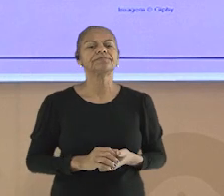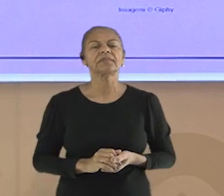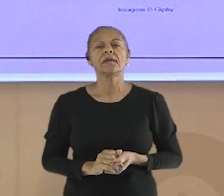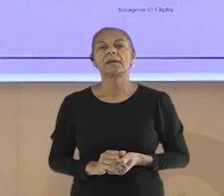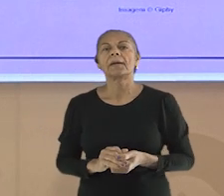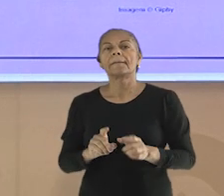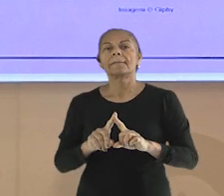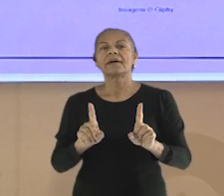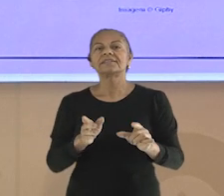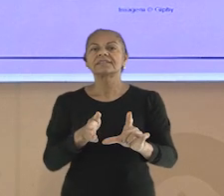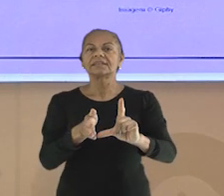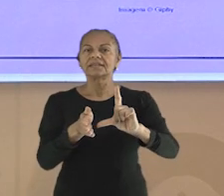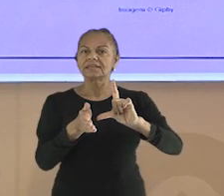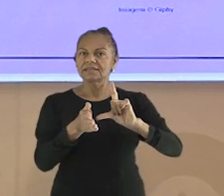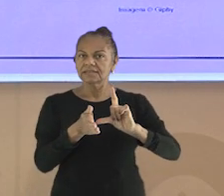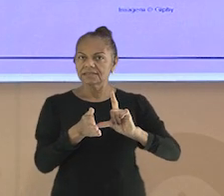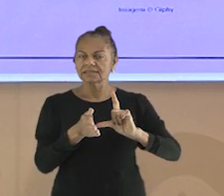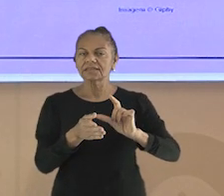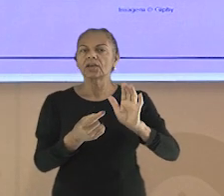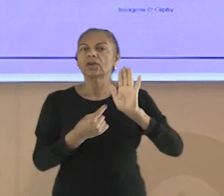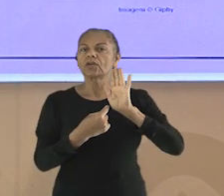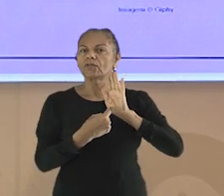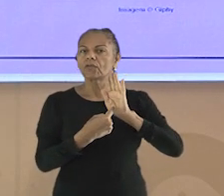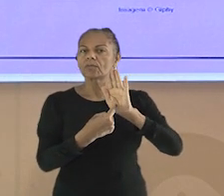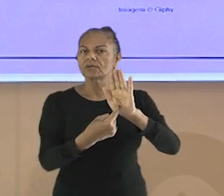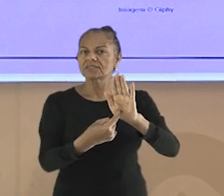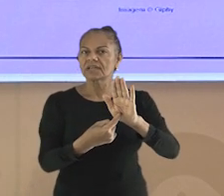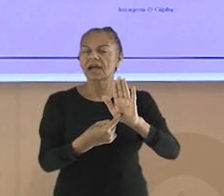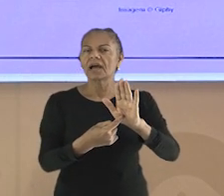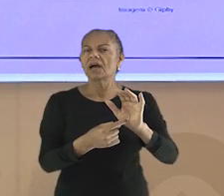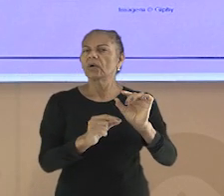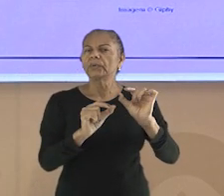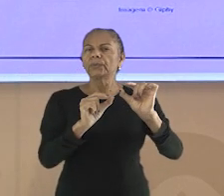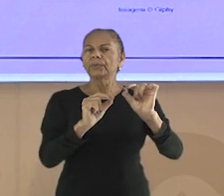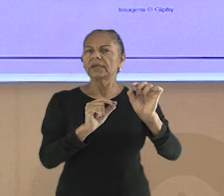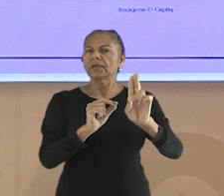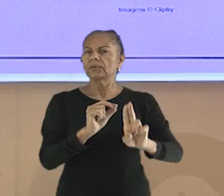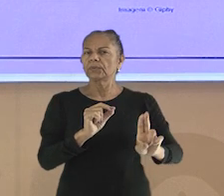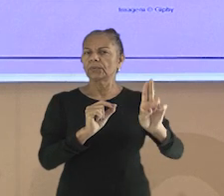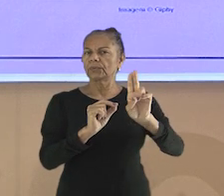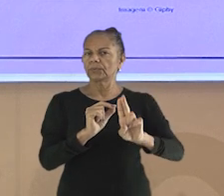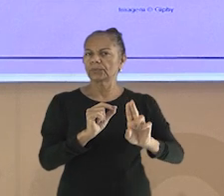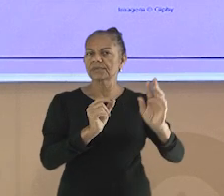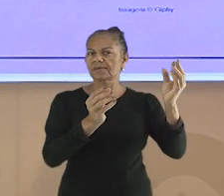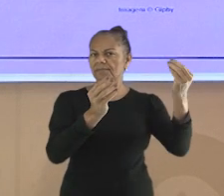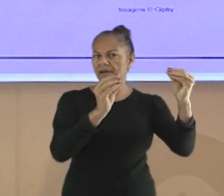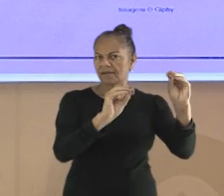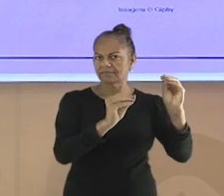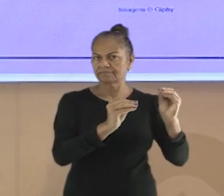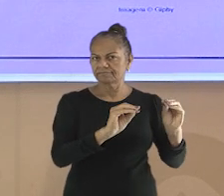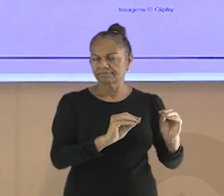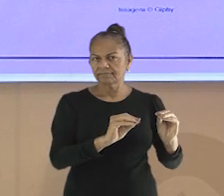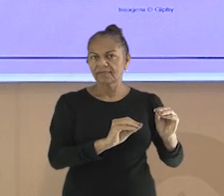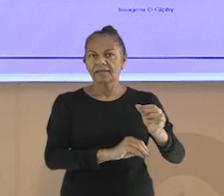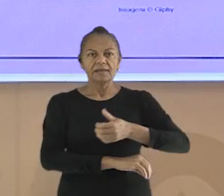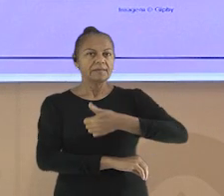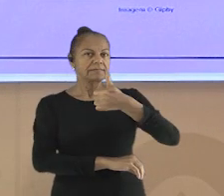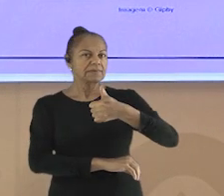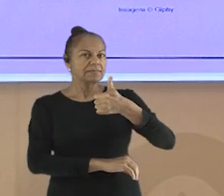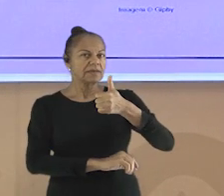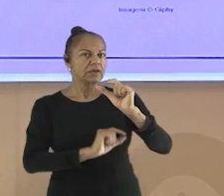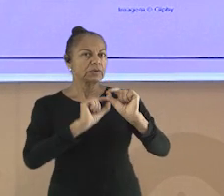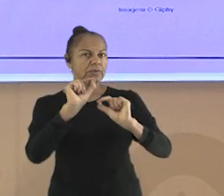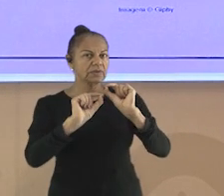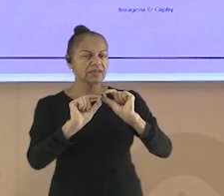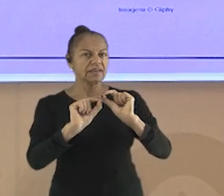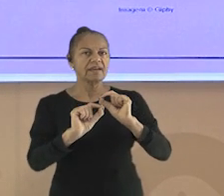de completarmos a tabela, eu vou mostrar para vocês o que usamos para montá-la. Primeiro, nós precisamos